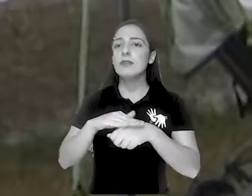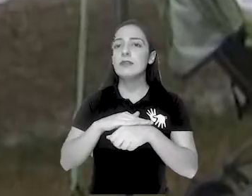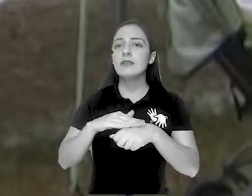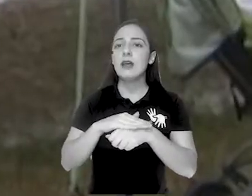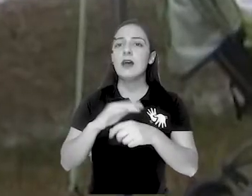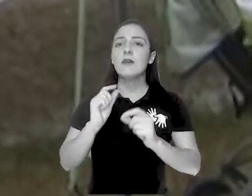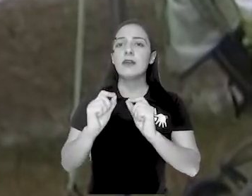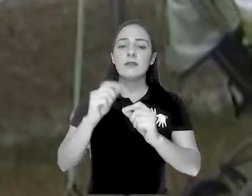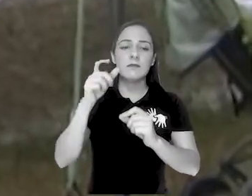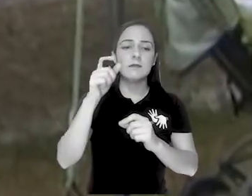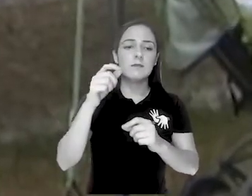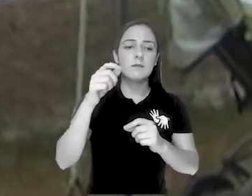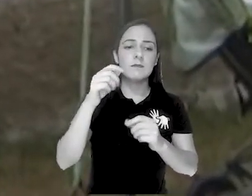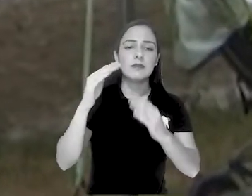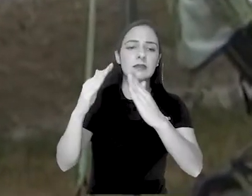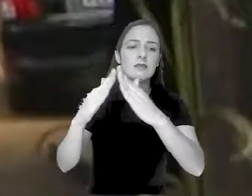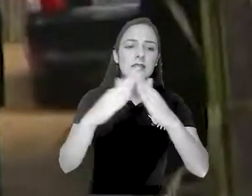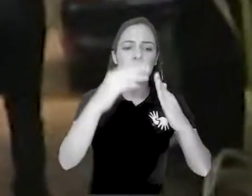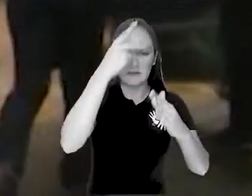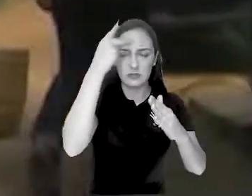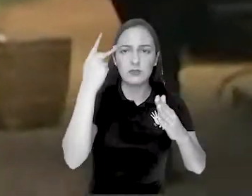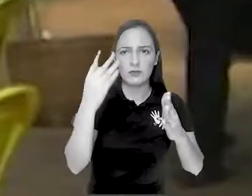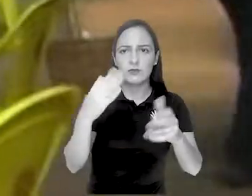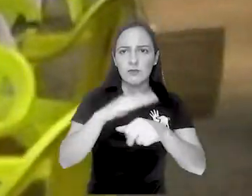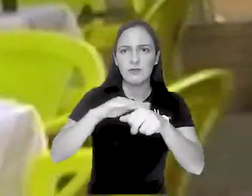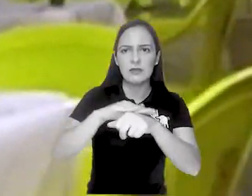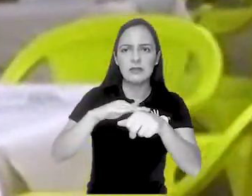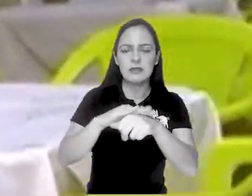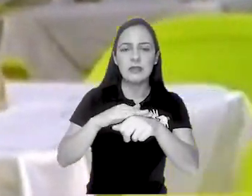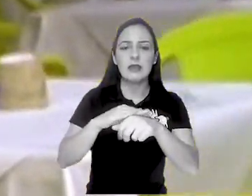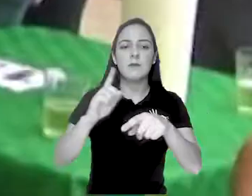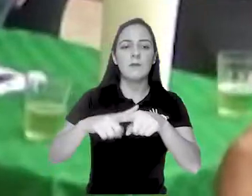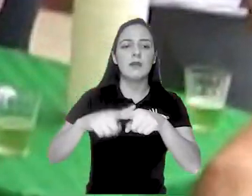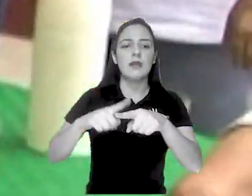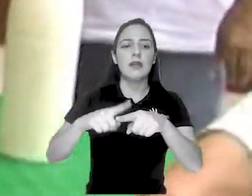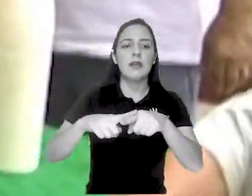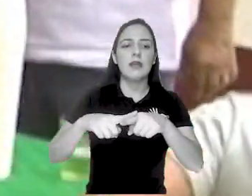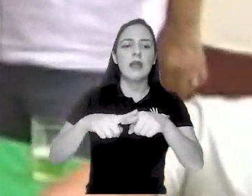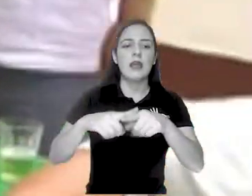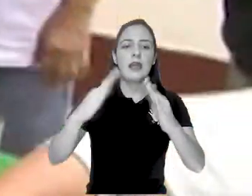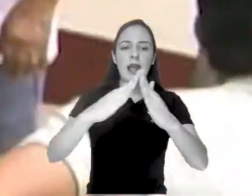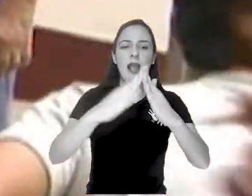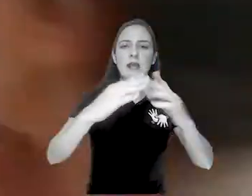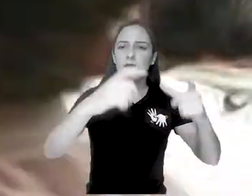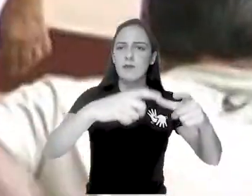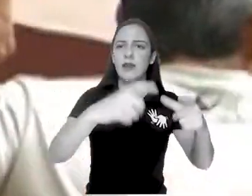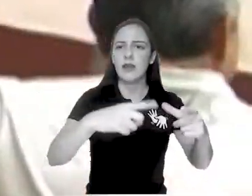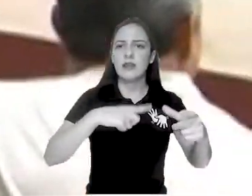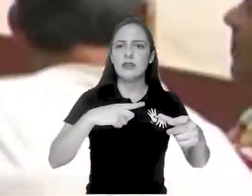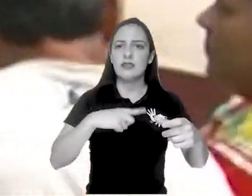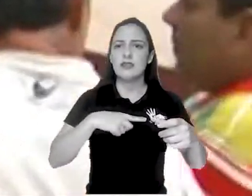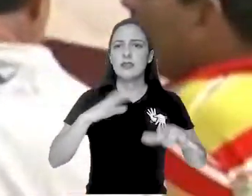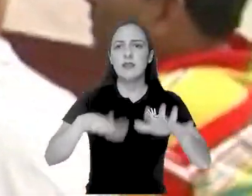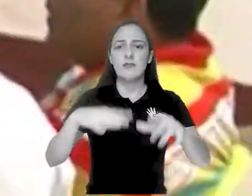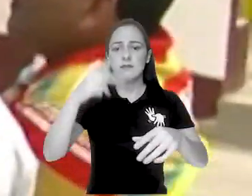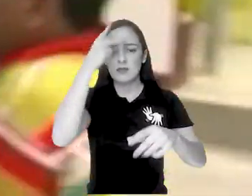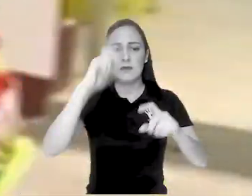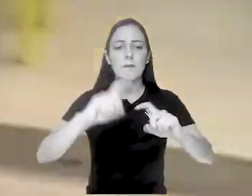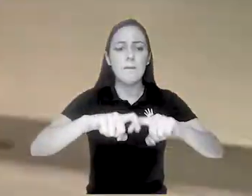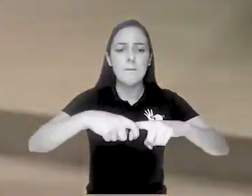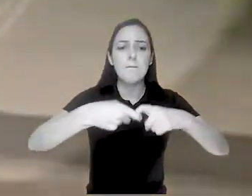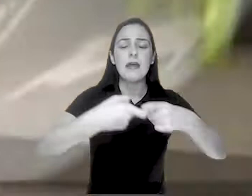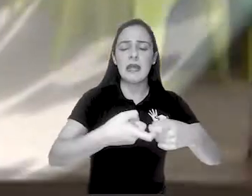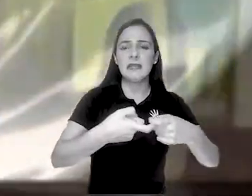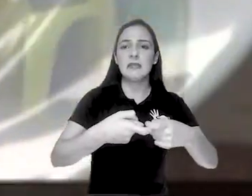dos quintais, que são muito bacanas, que eu tinha olhado, os quintais são bacanas, eu vou atrás dos quintais. Quem sabe eles emprestam para a primeira edição